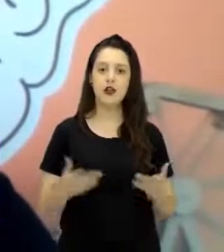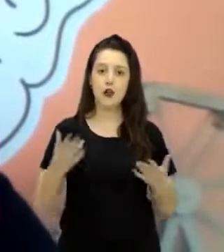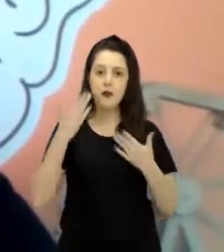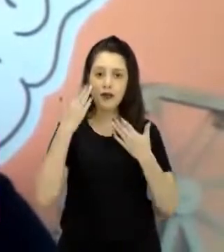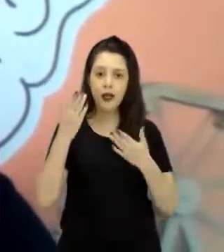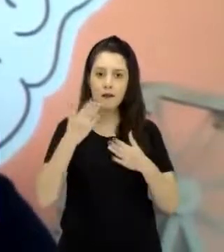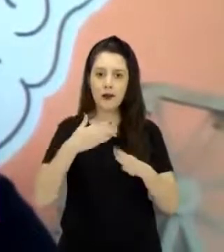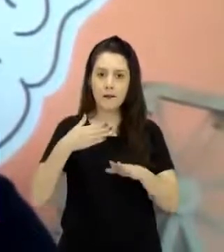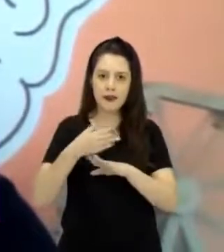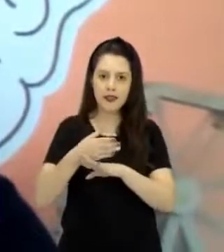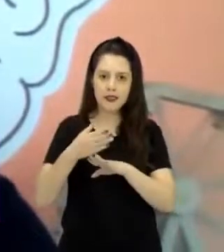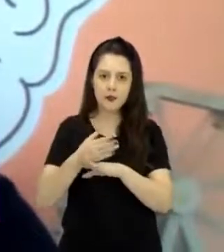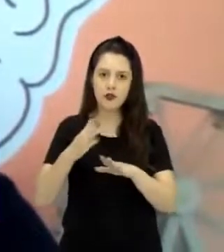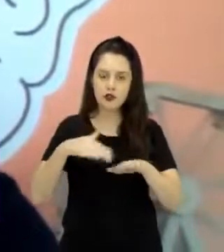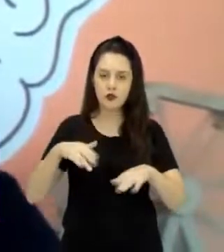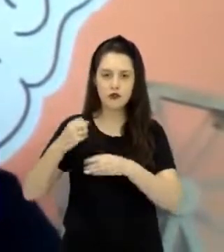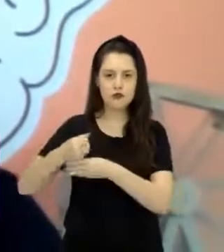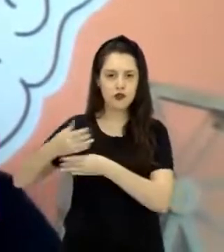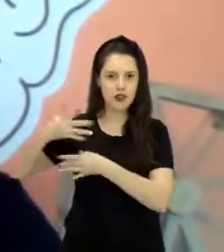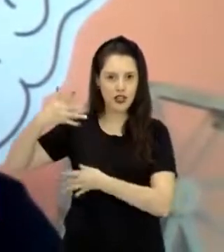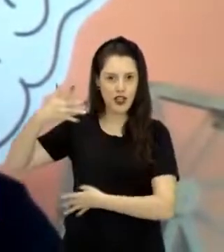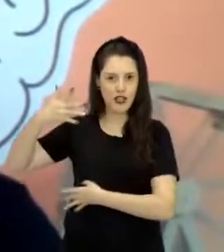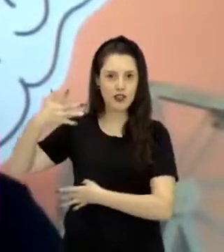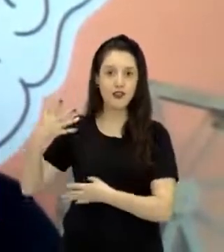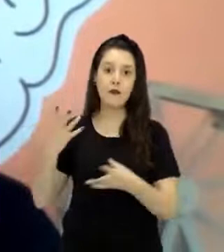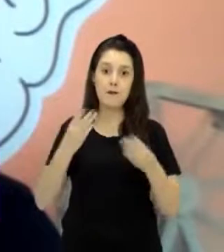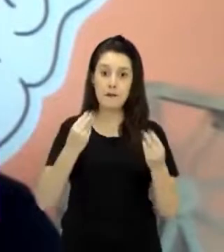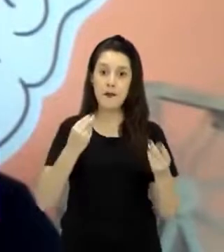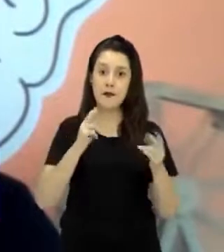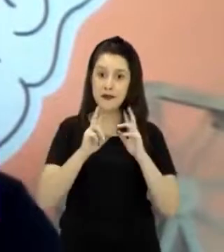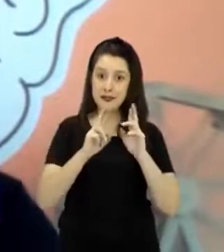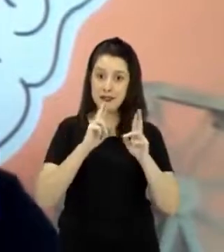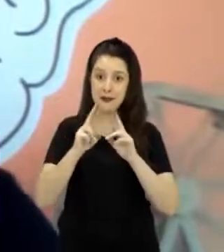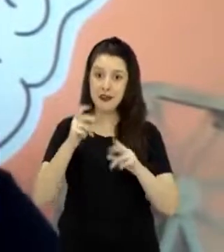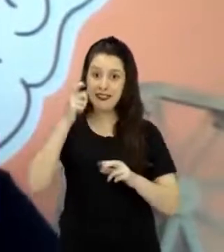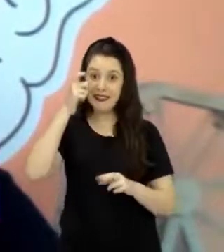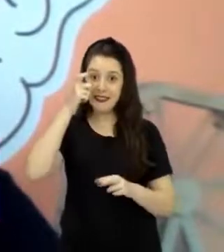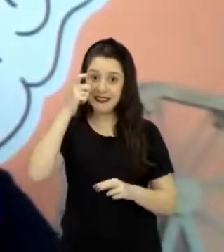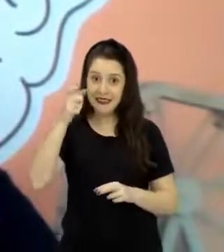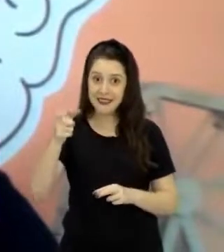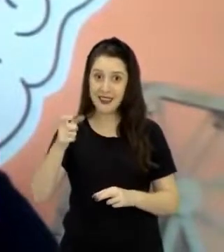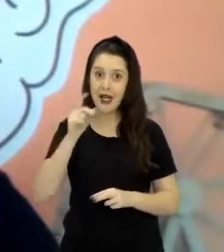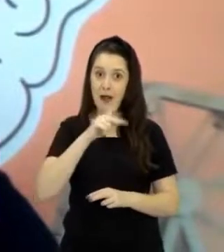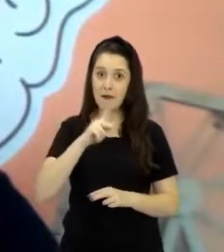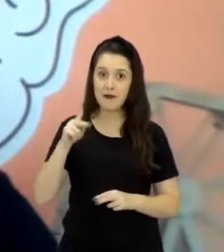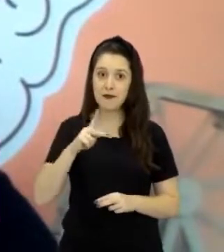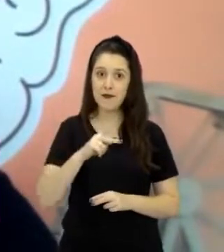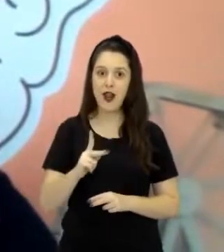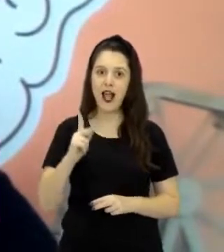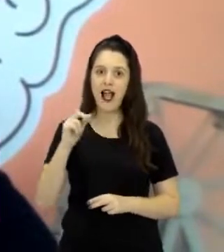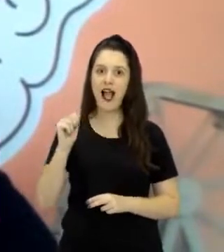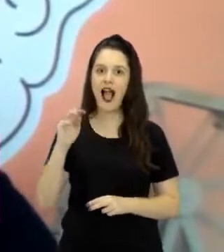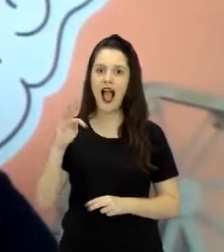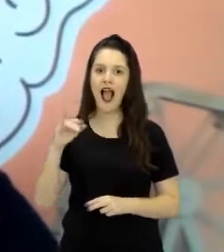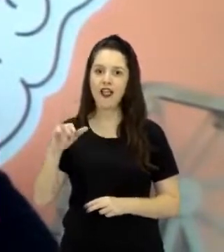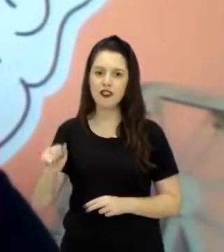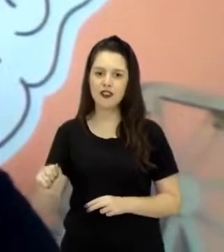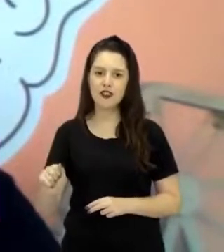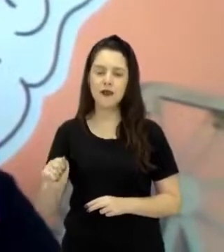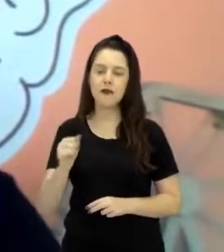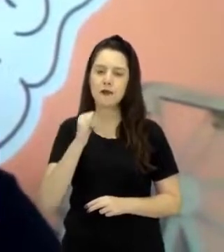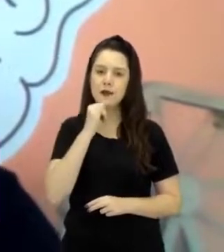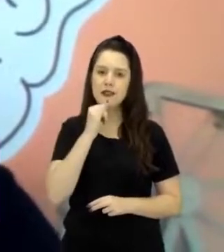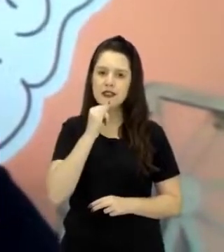Agradeço as respostas no chat. Muitas respostas interessantes. A professora Kátia, por exemplo, disse que os alunos dela